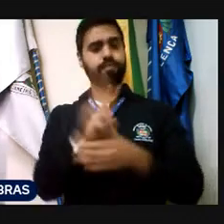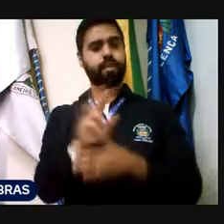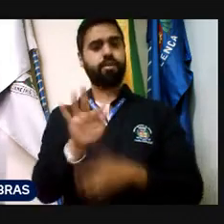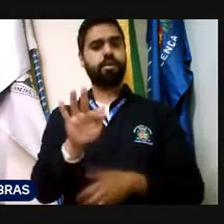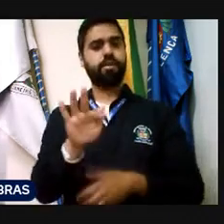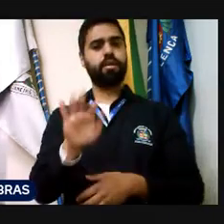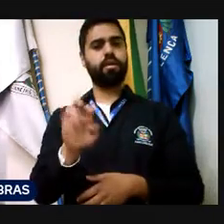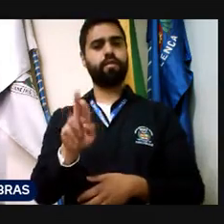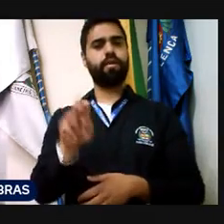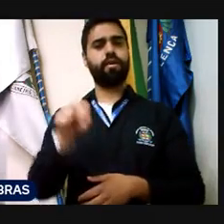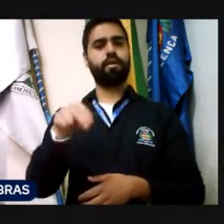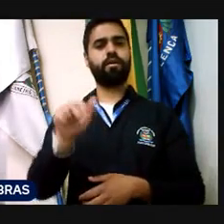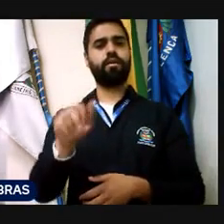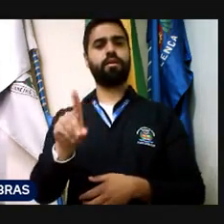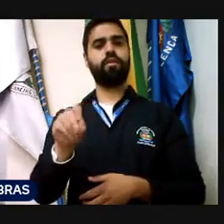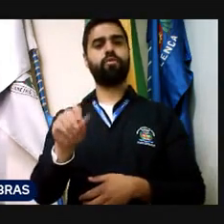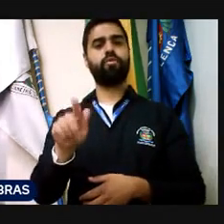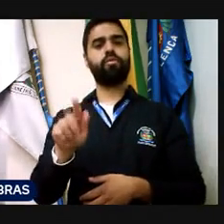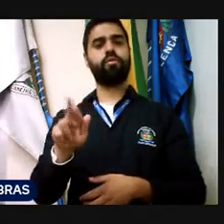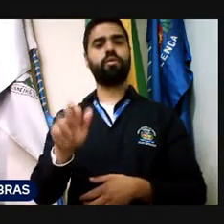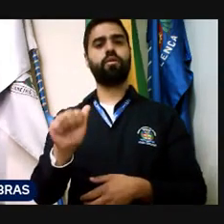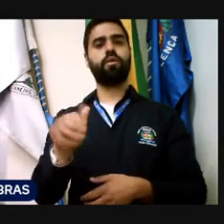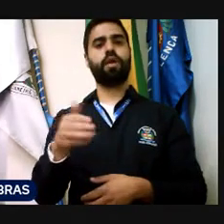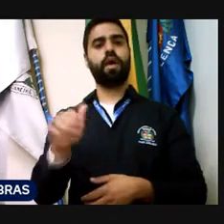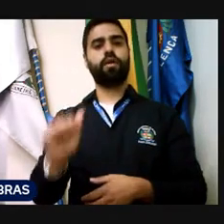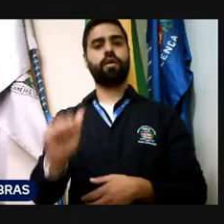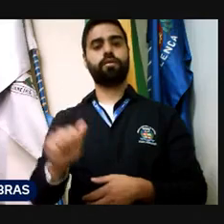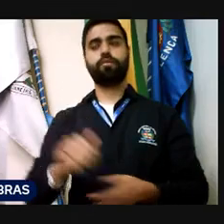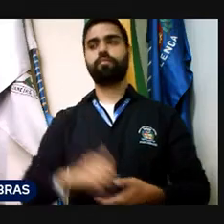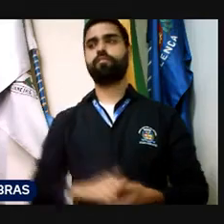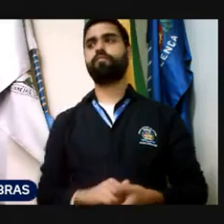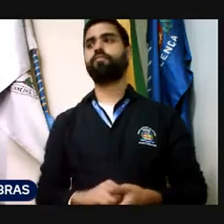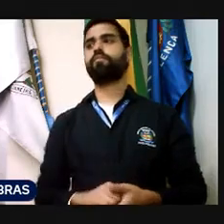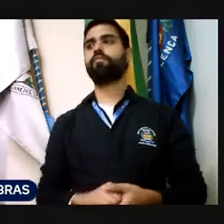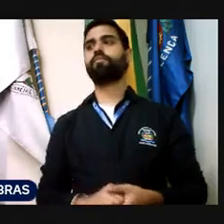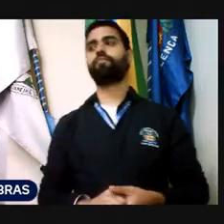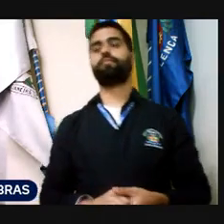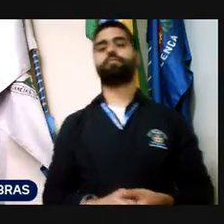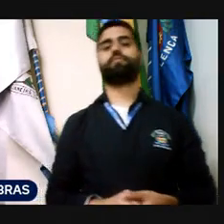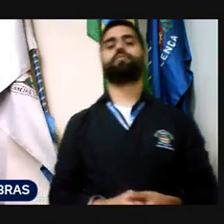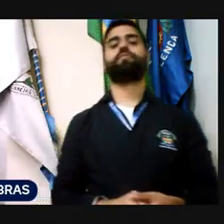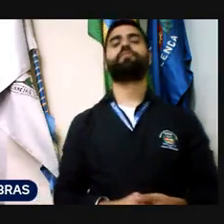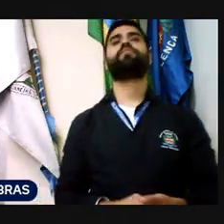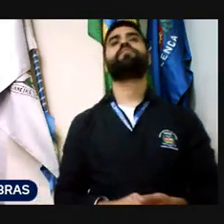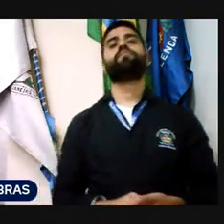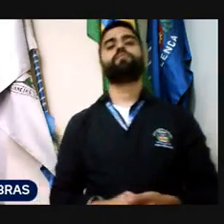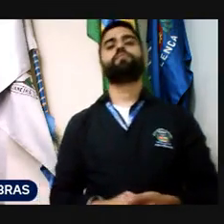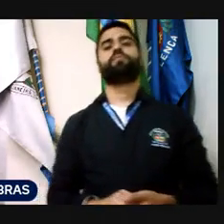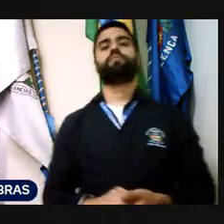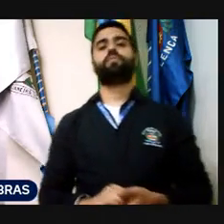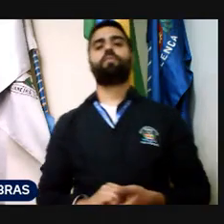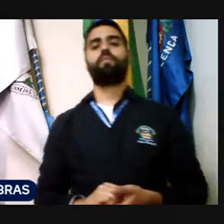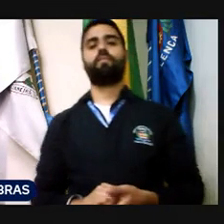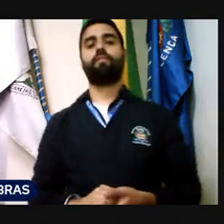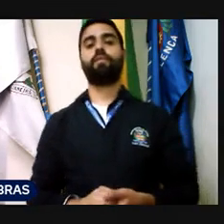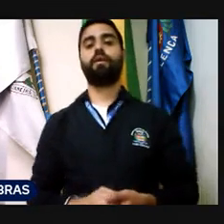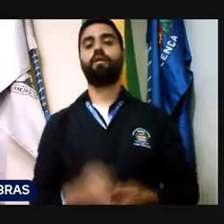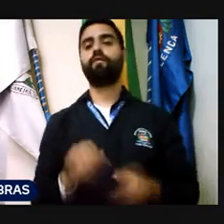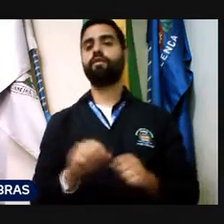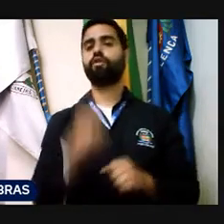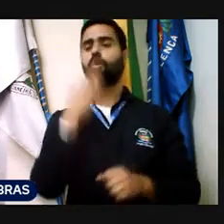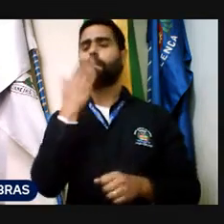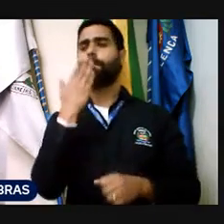Graça, com cópia para o ilustríssimo secretário de Serviços Públicos e Defesa Civil, senhor Carlos Henrique Barros Machado, reiterando